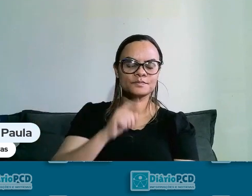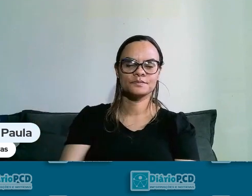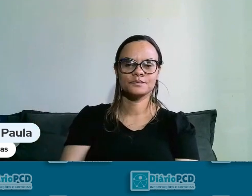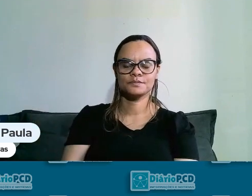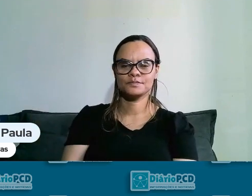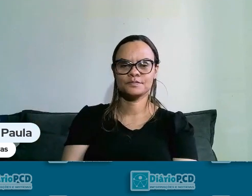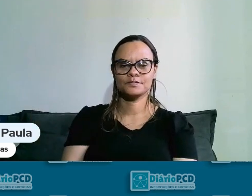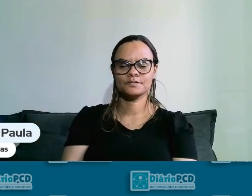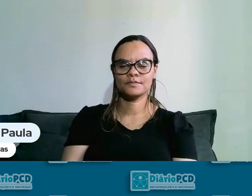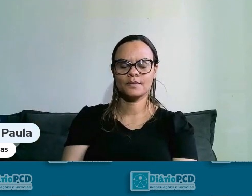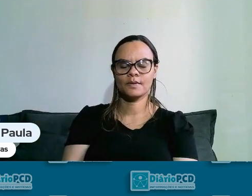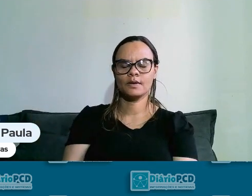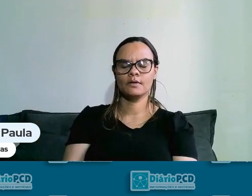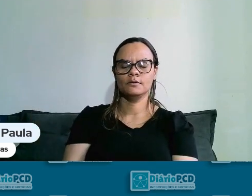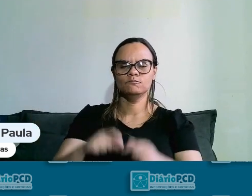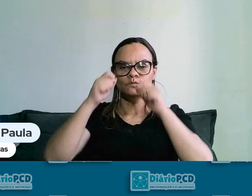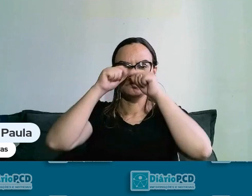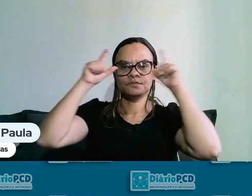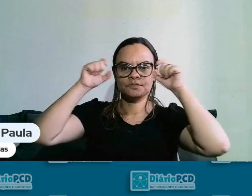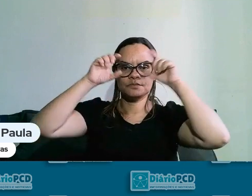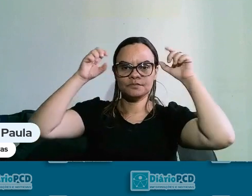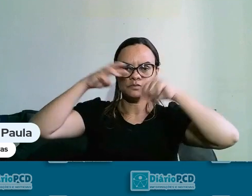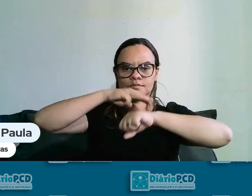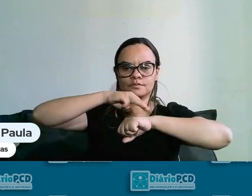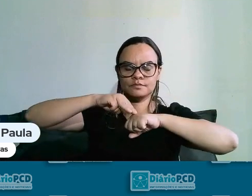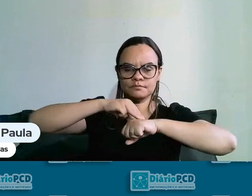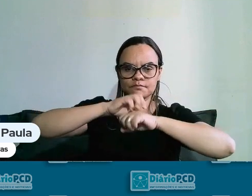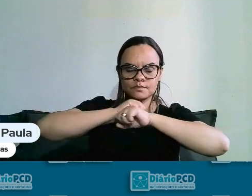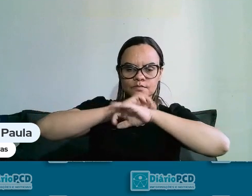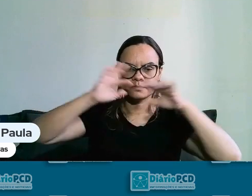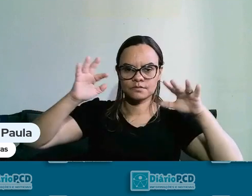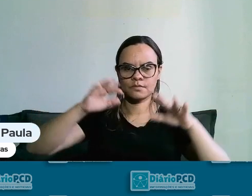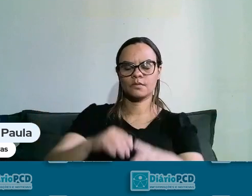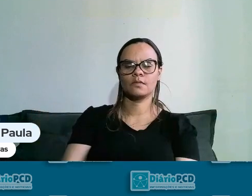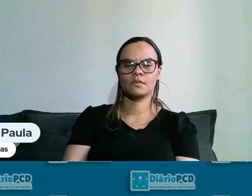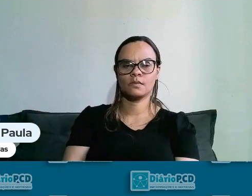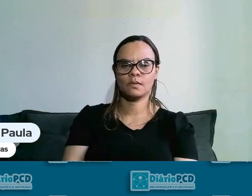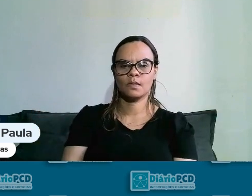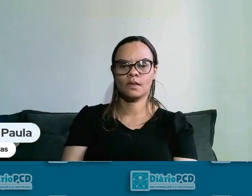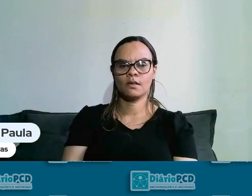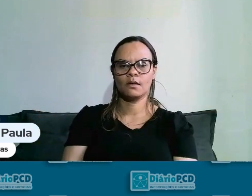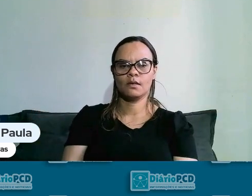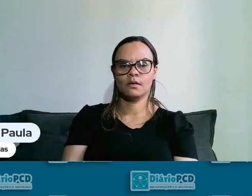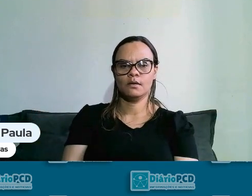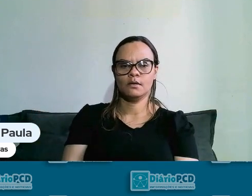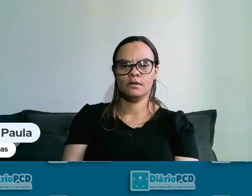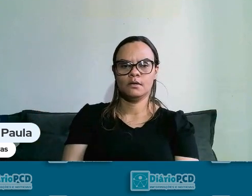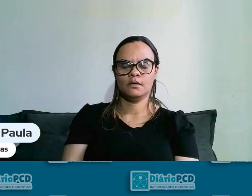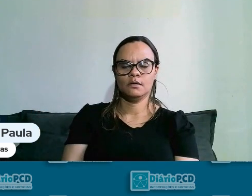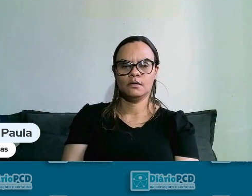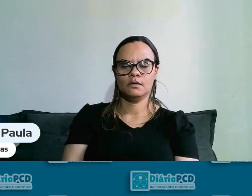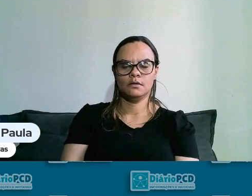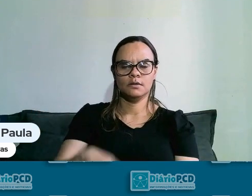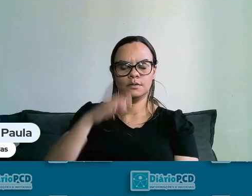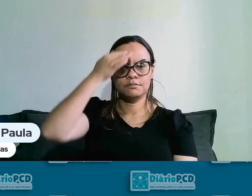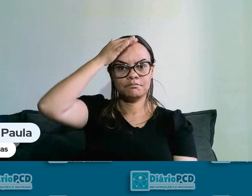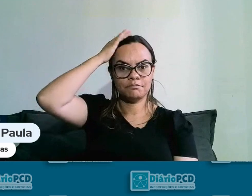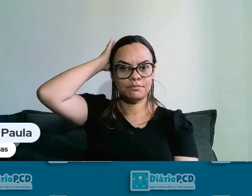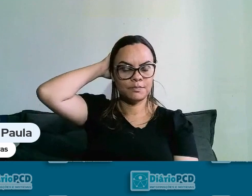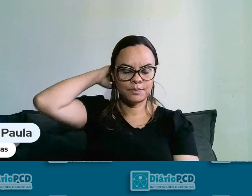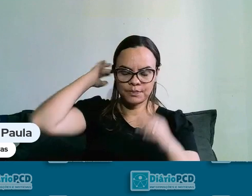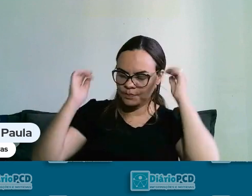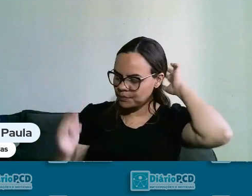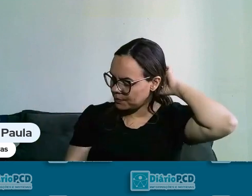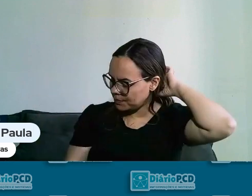clara, tem um óculos com haste marrom e lente transparente, cabelo liso, preso na altura